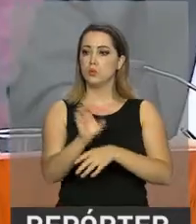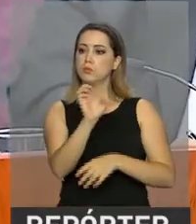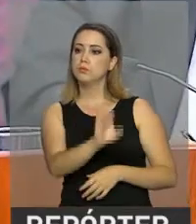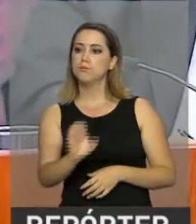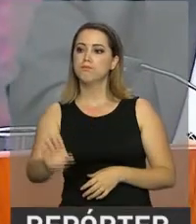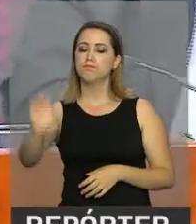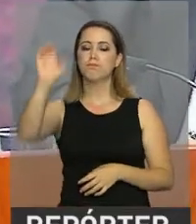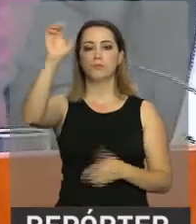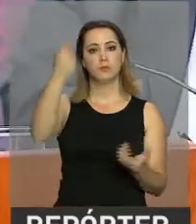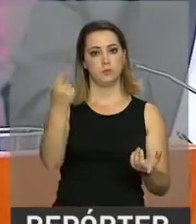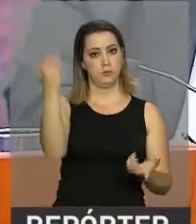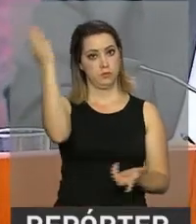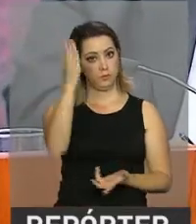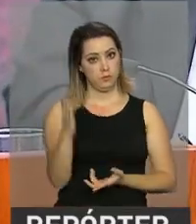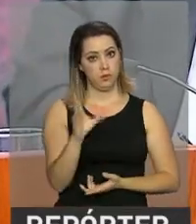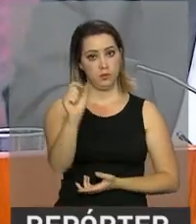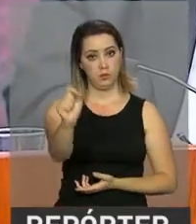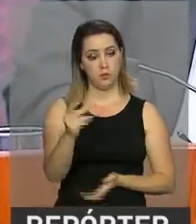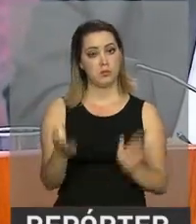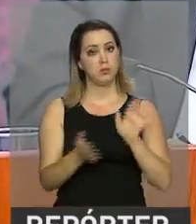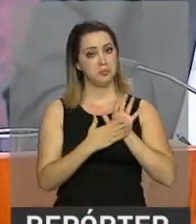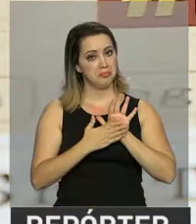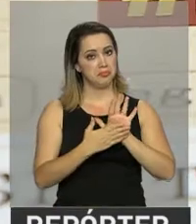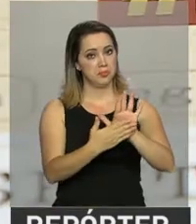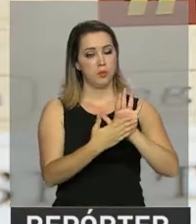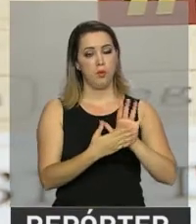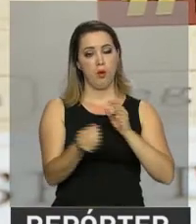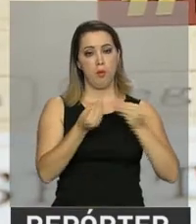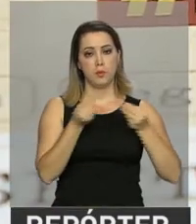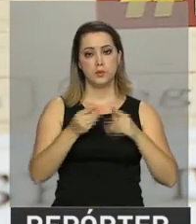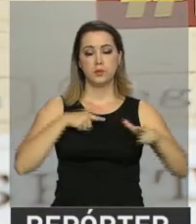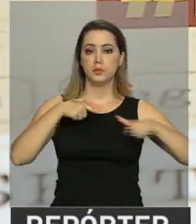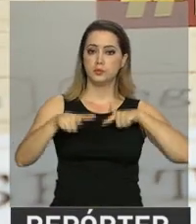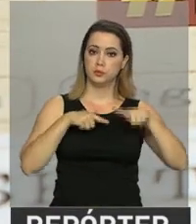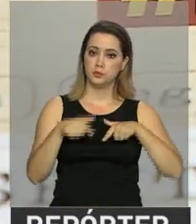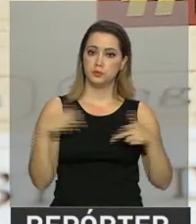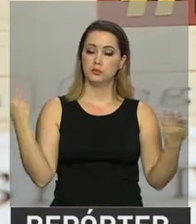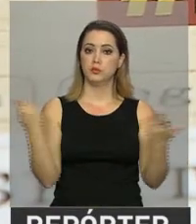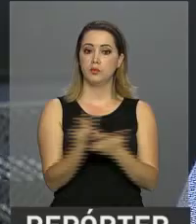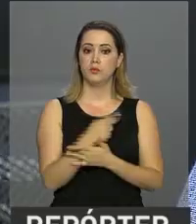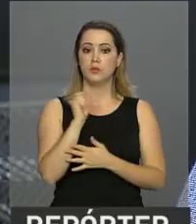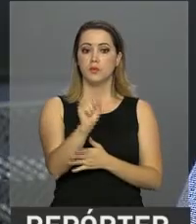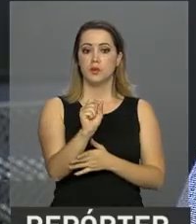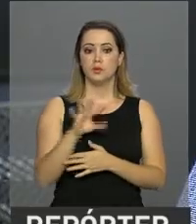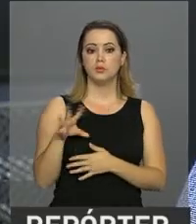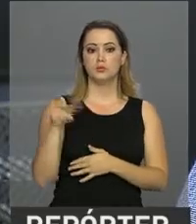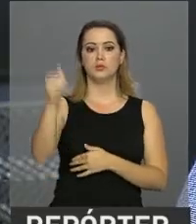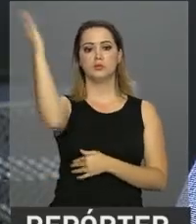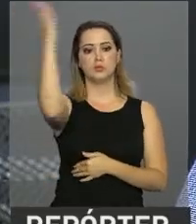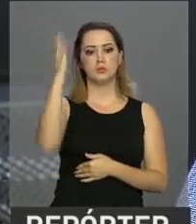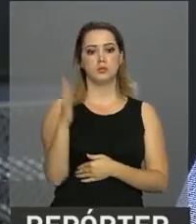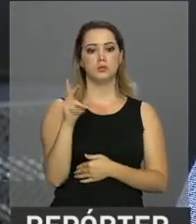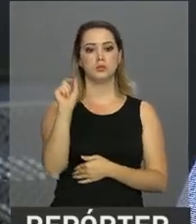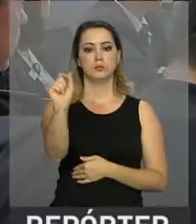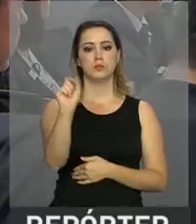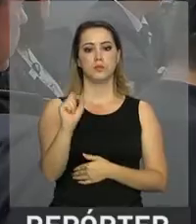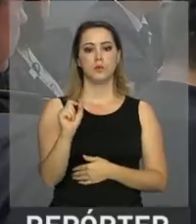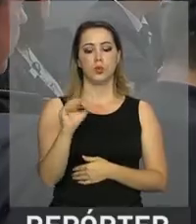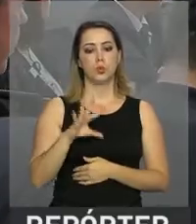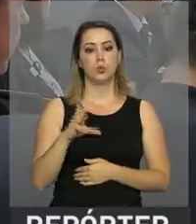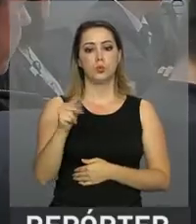vários estados brasileiros, reveladores do combate que se faz ao mosquito em todo o Brasil. O Brasil todo